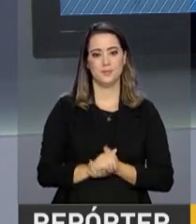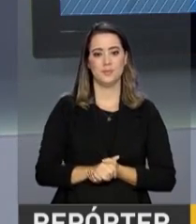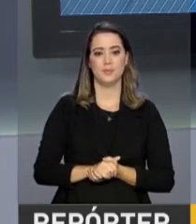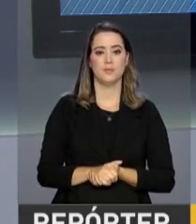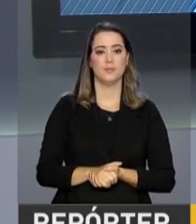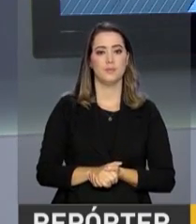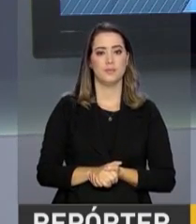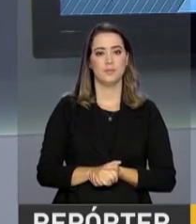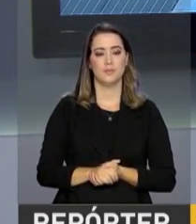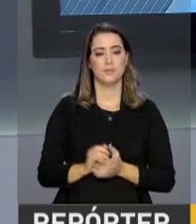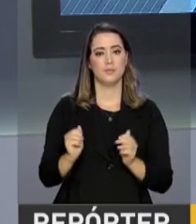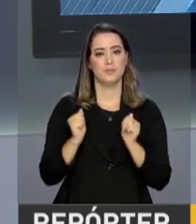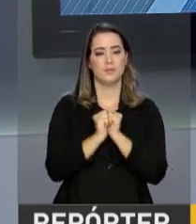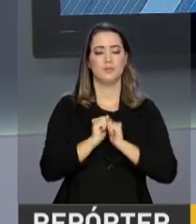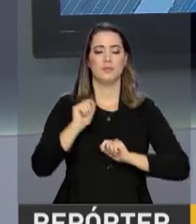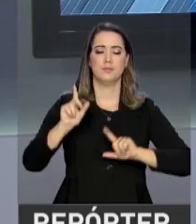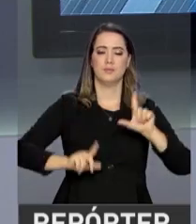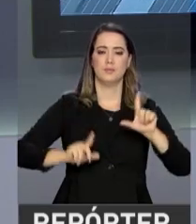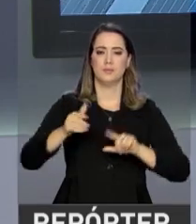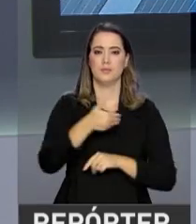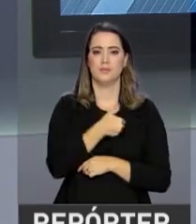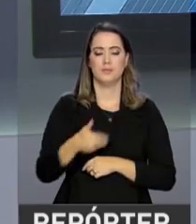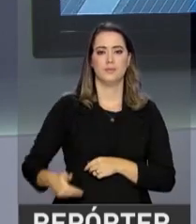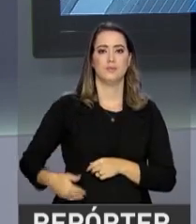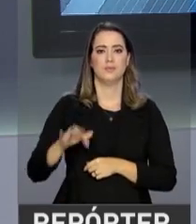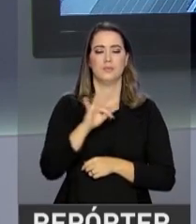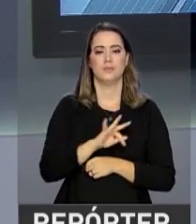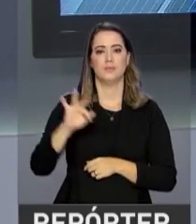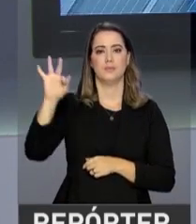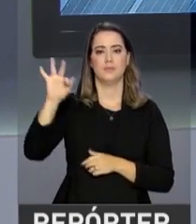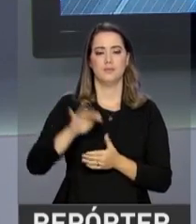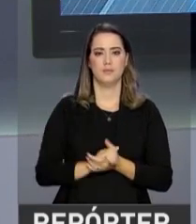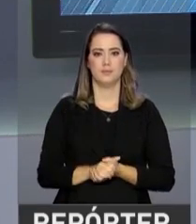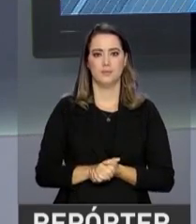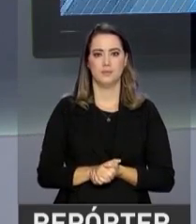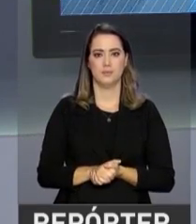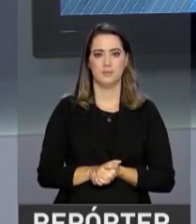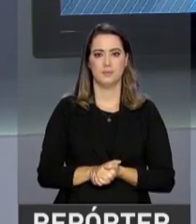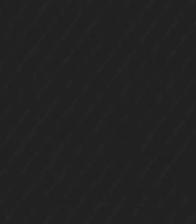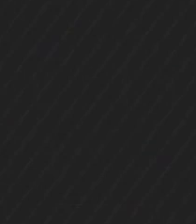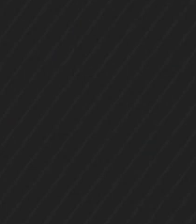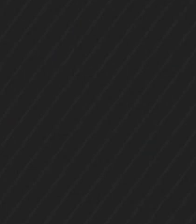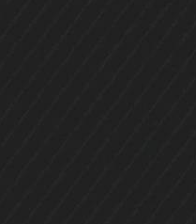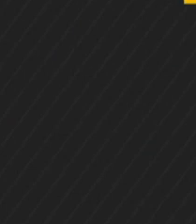nosso canal no YouTube. Continue com a gente aqui na NBR, a TV do Governo Federal.